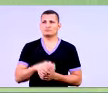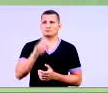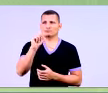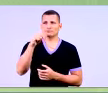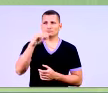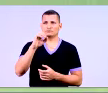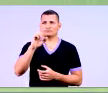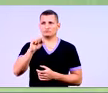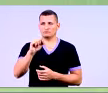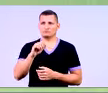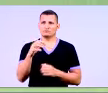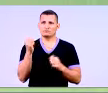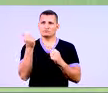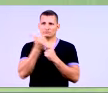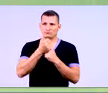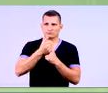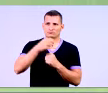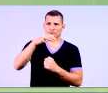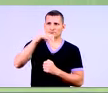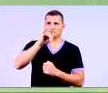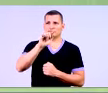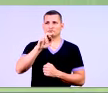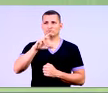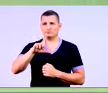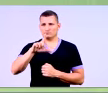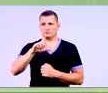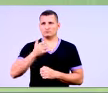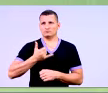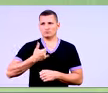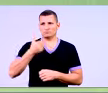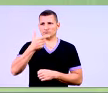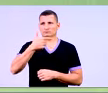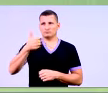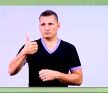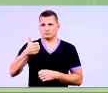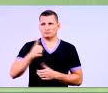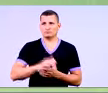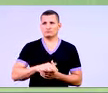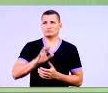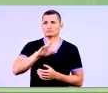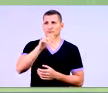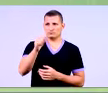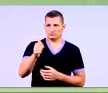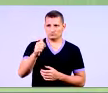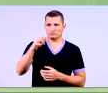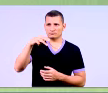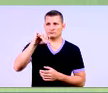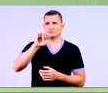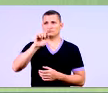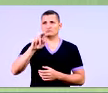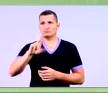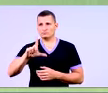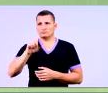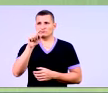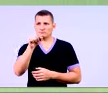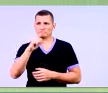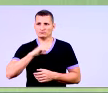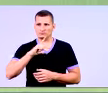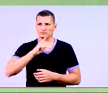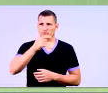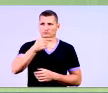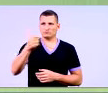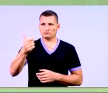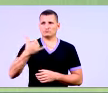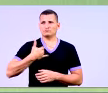substituir miguel e idade de 21 olá miguel você tem 21 anos